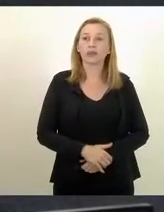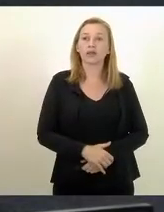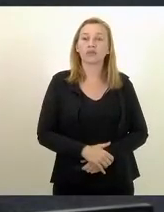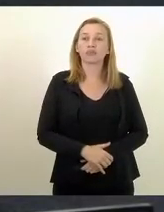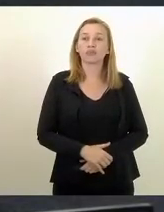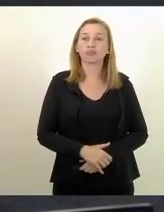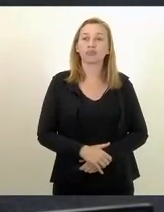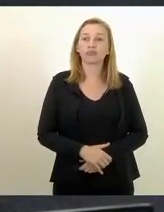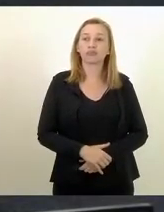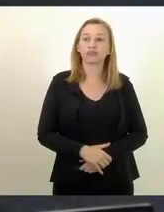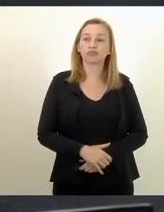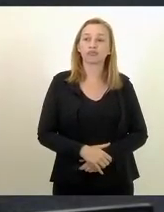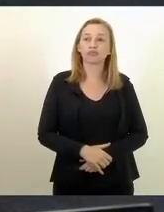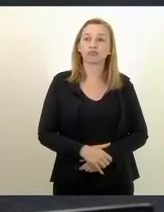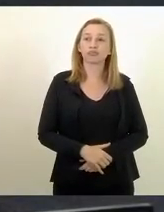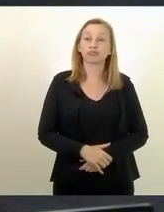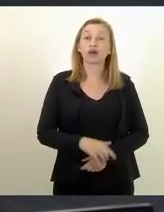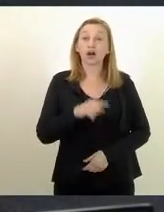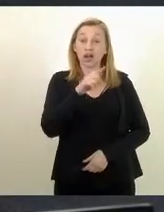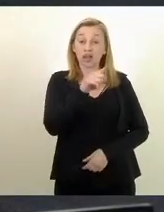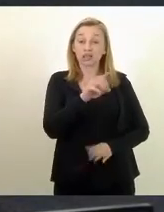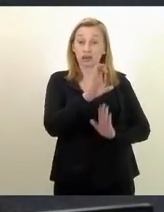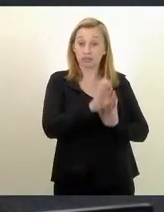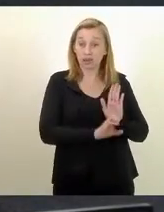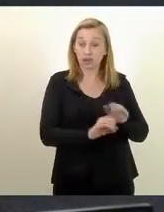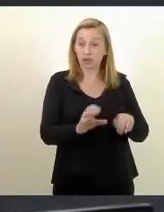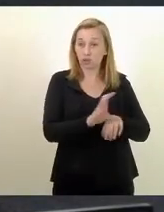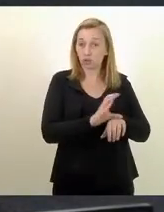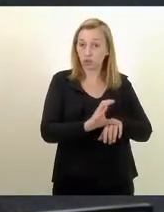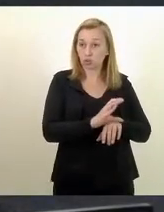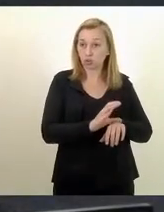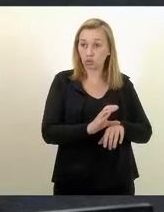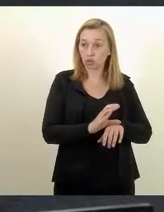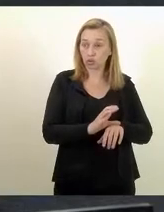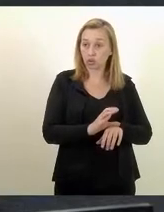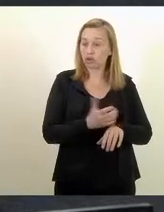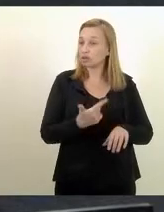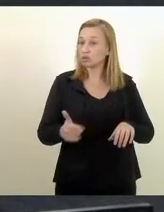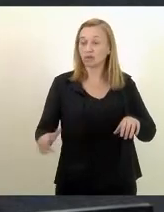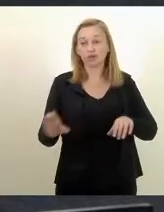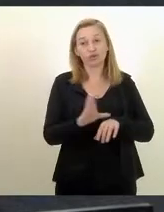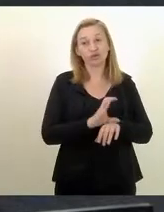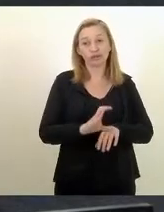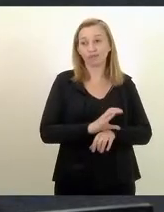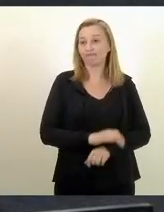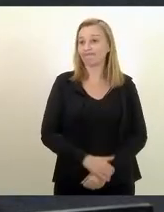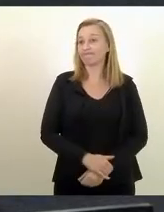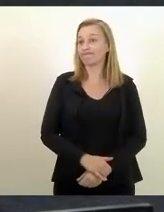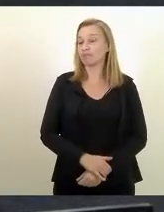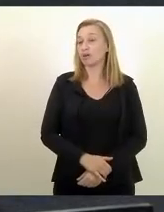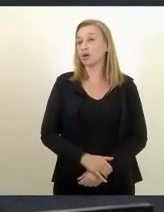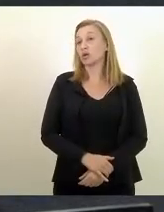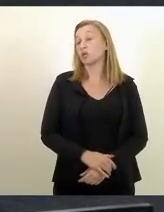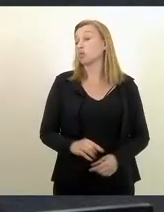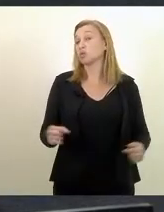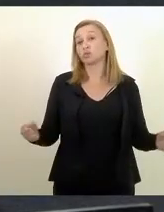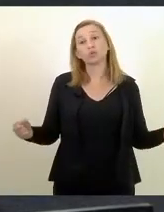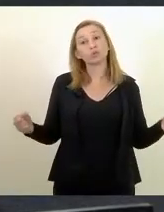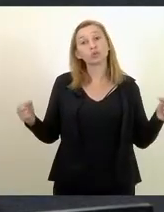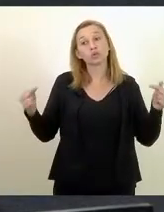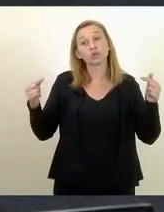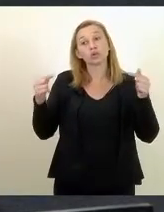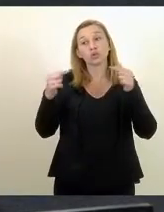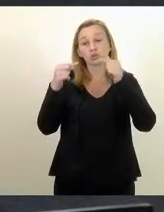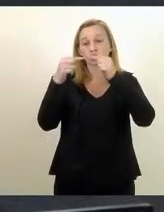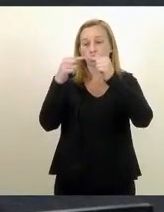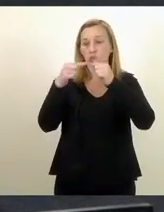considerou esta emenda constitucional inconstitucional por não ser compatível com a